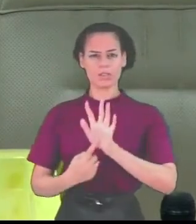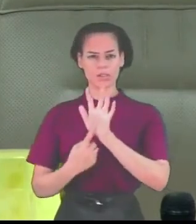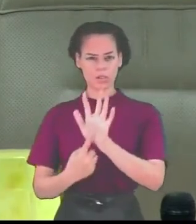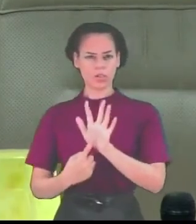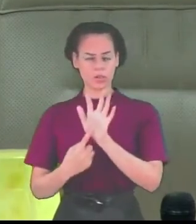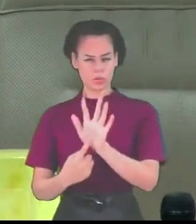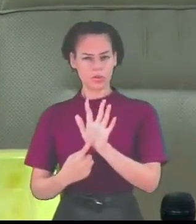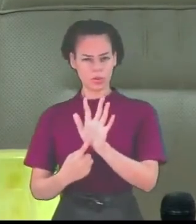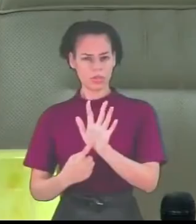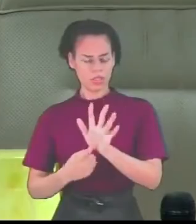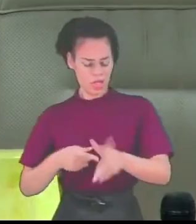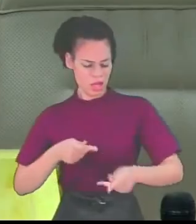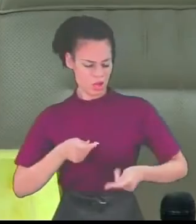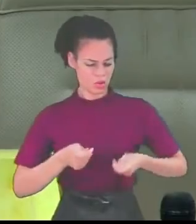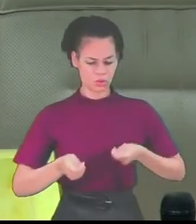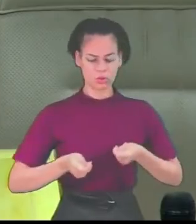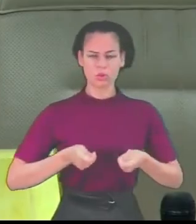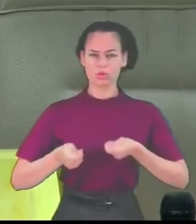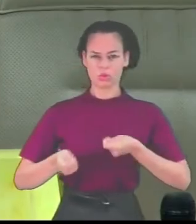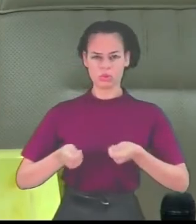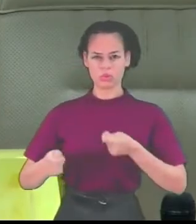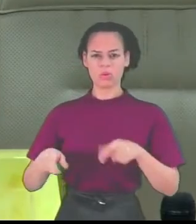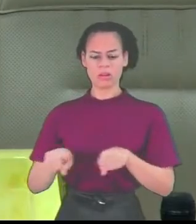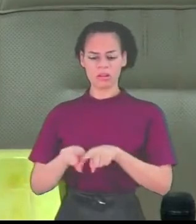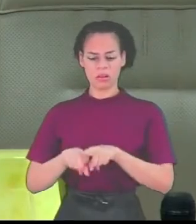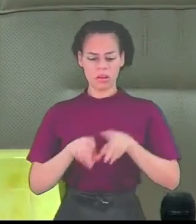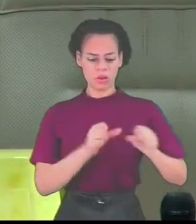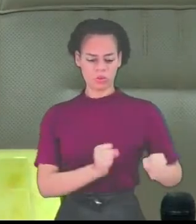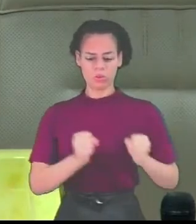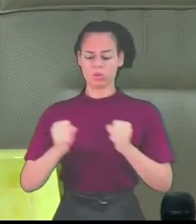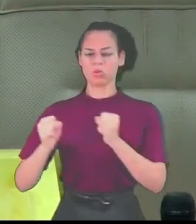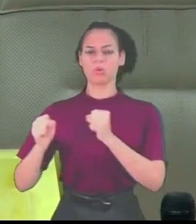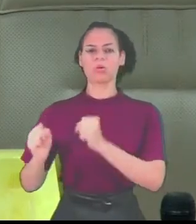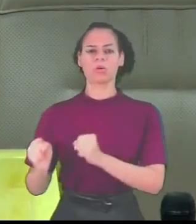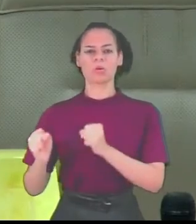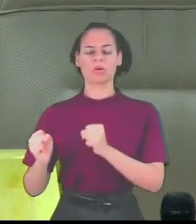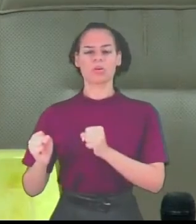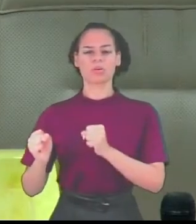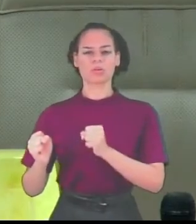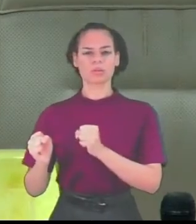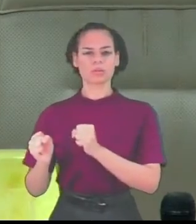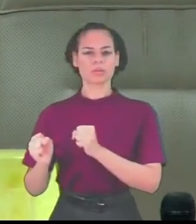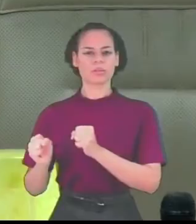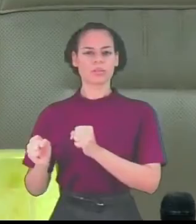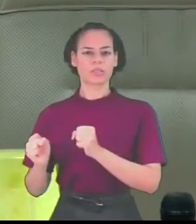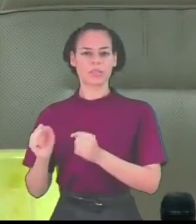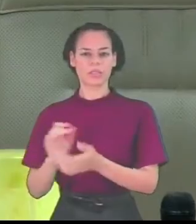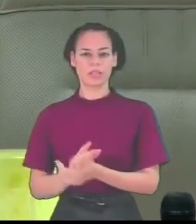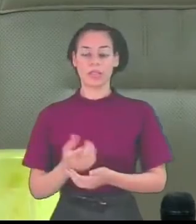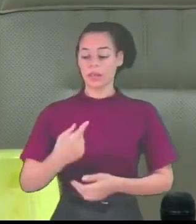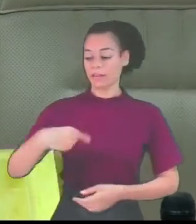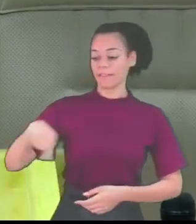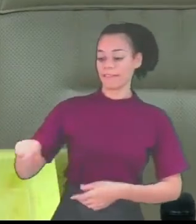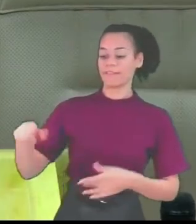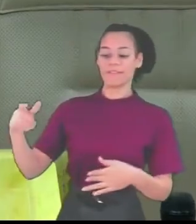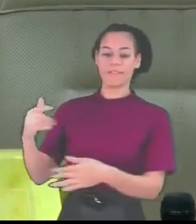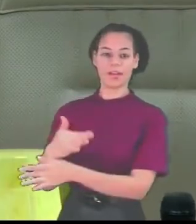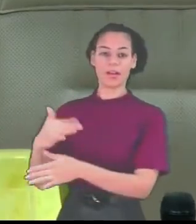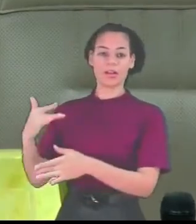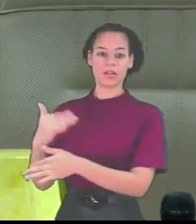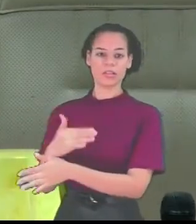do seu controle do seu poder E aí até a cidade